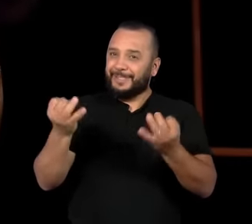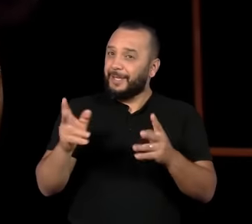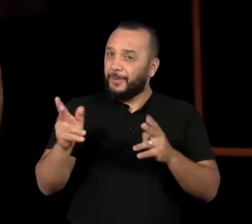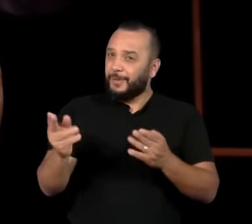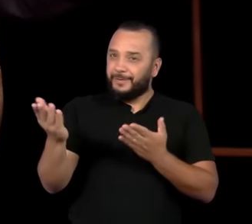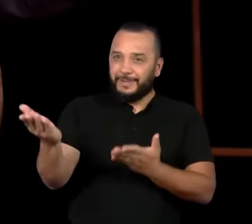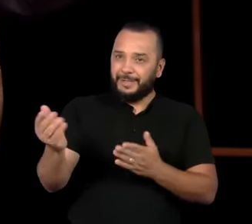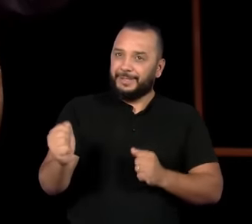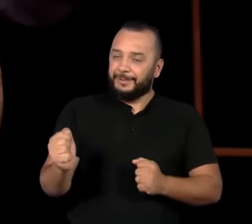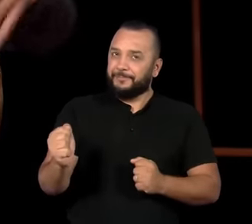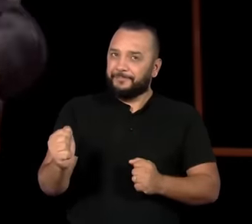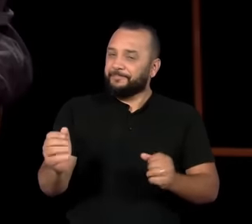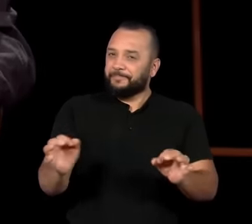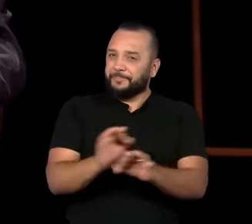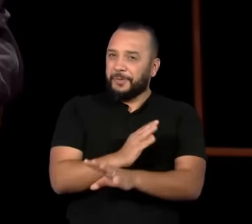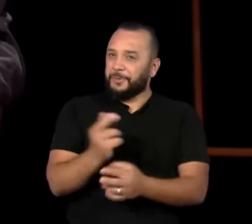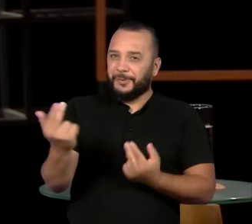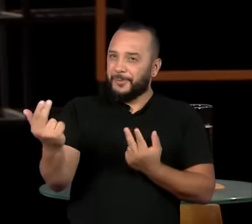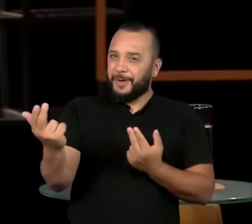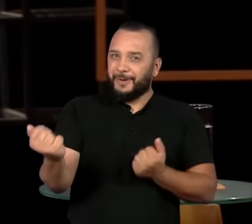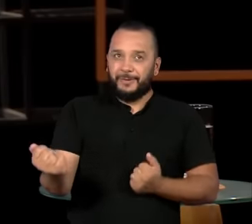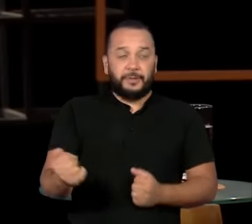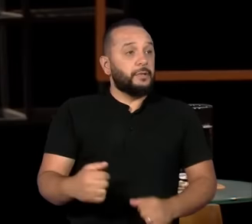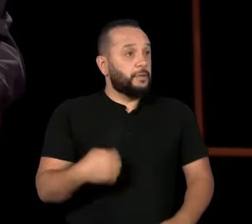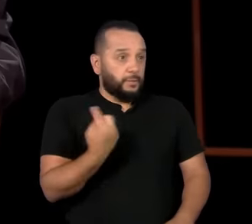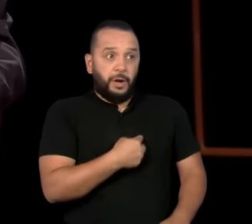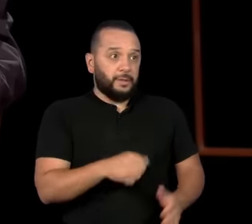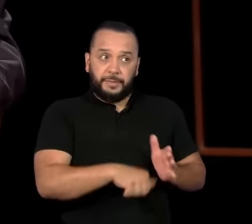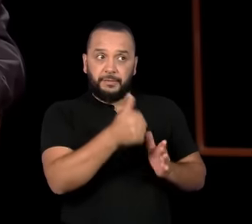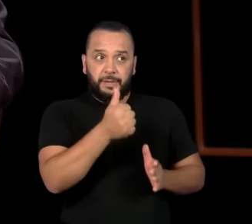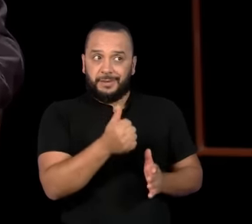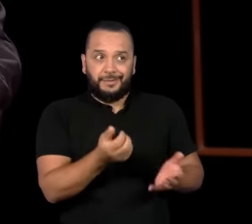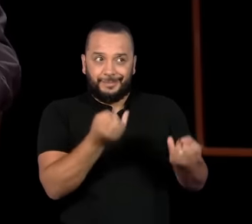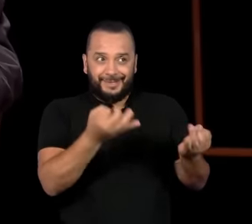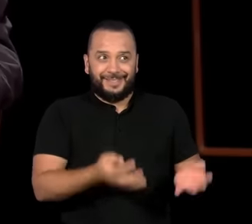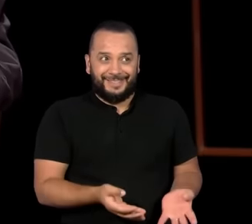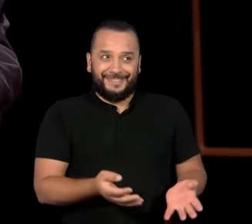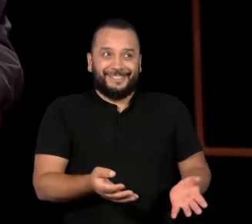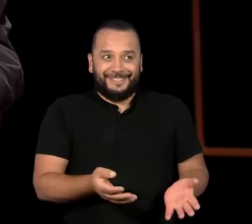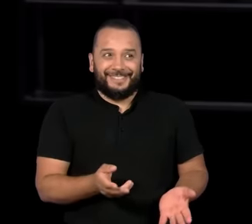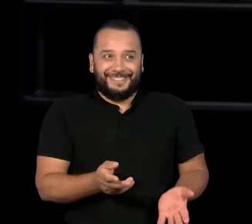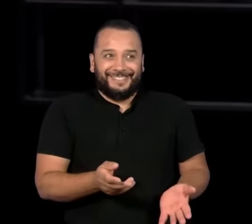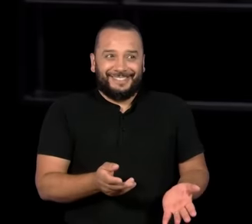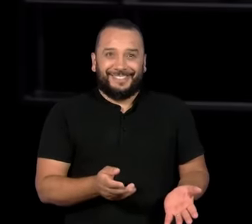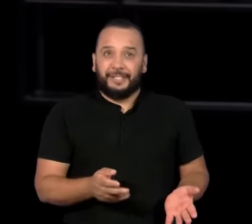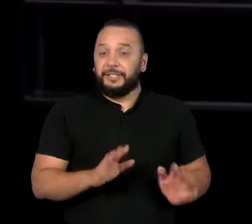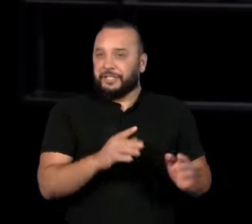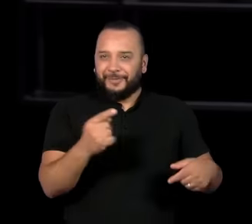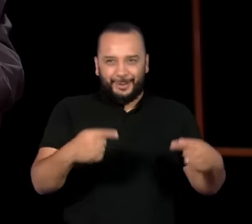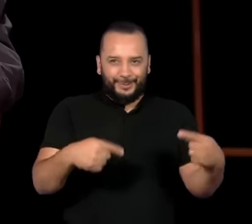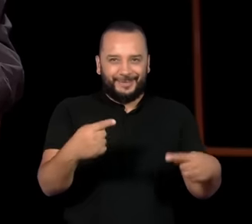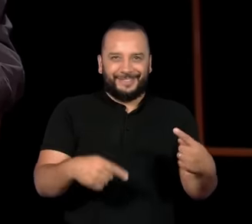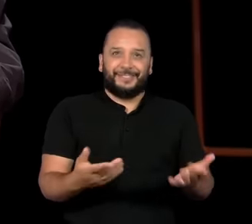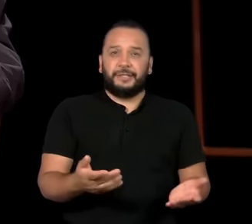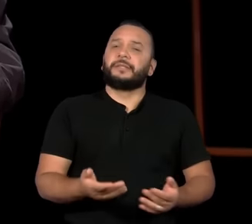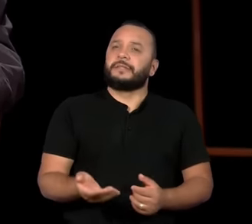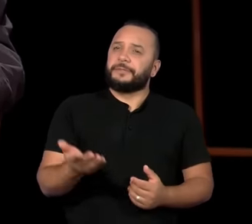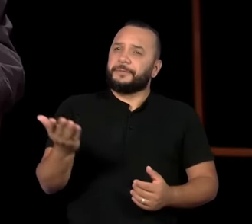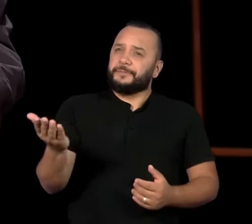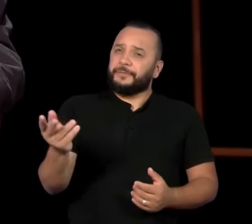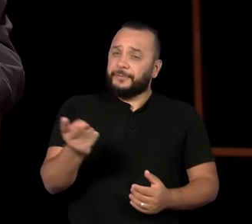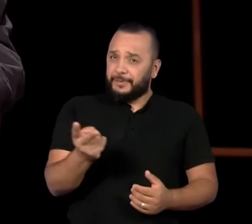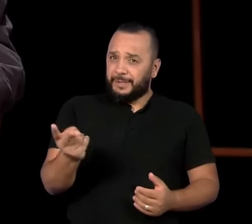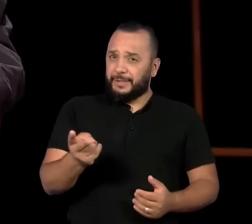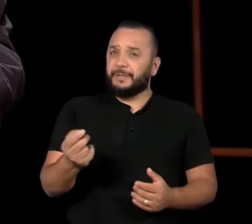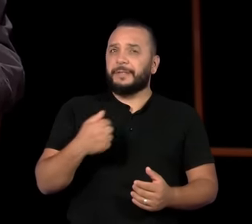vocês. Pronto. Tá nós bem? Falamos primeiro, tá? A gente já vai discutir. Obrigado. Vocês,